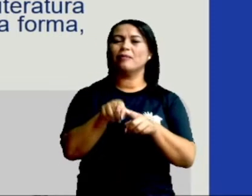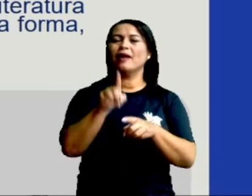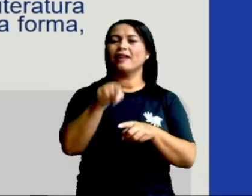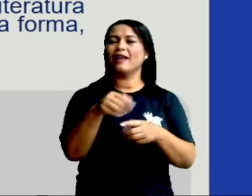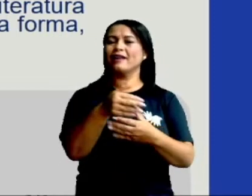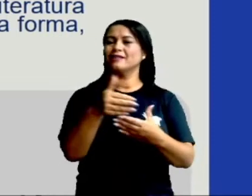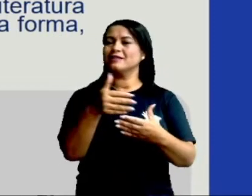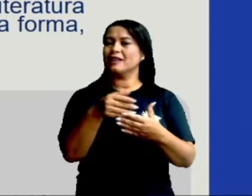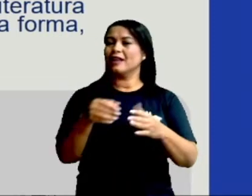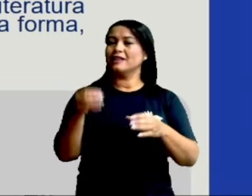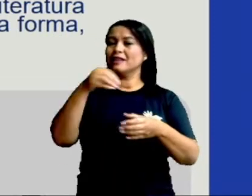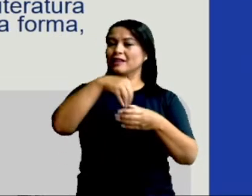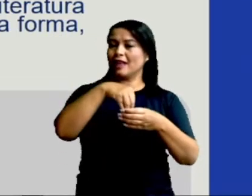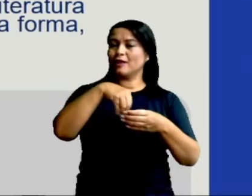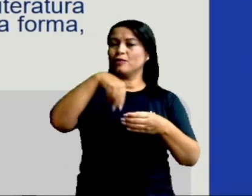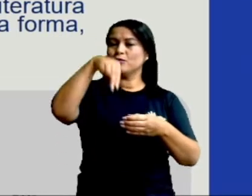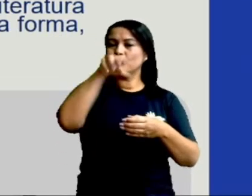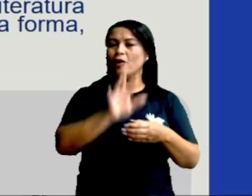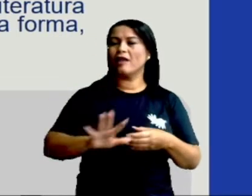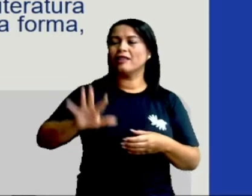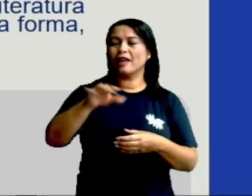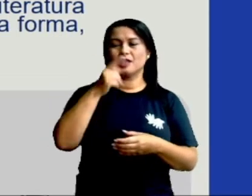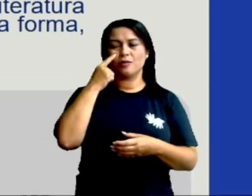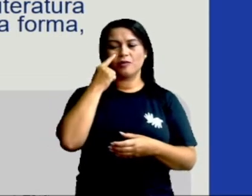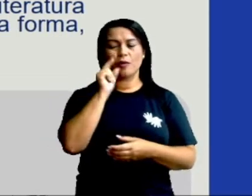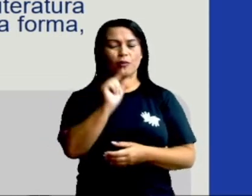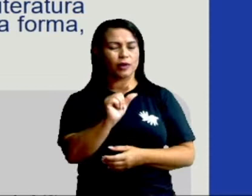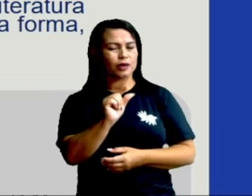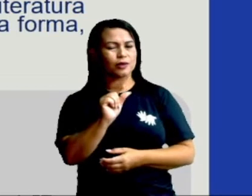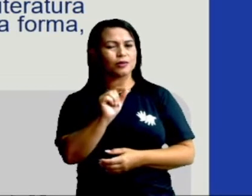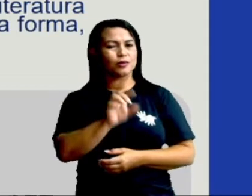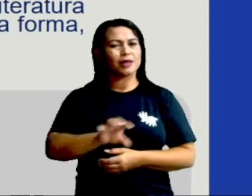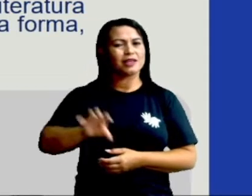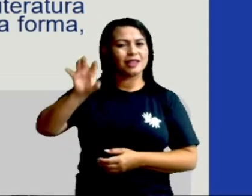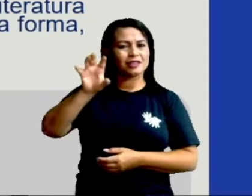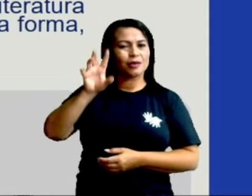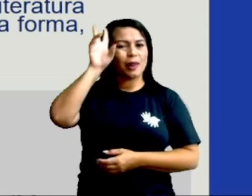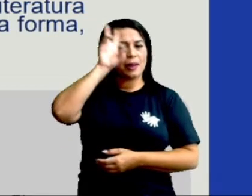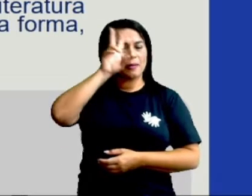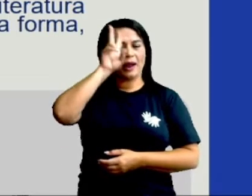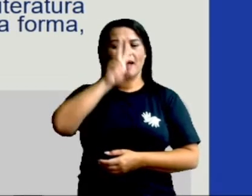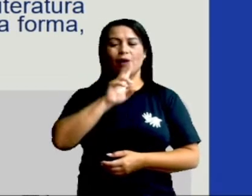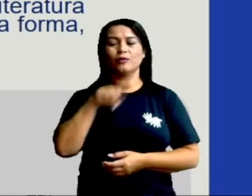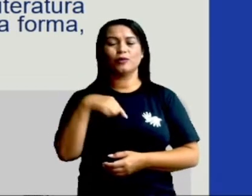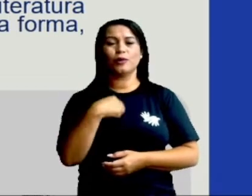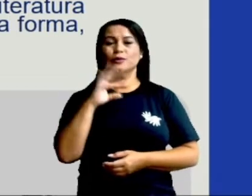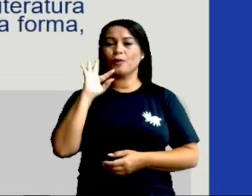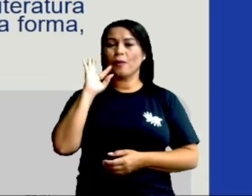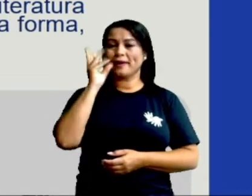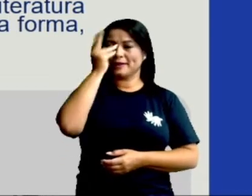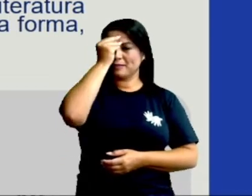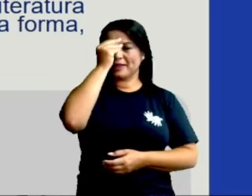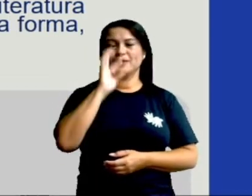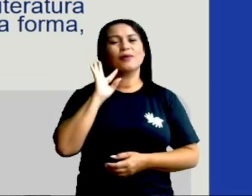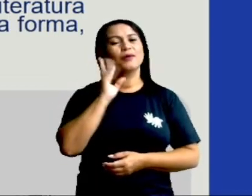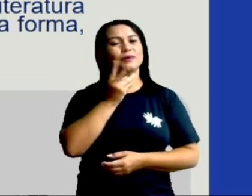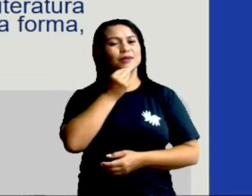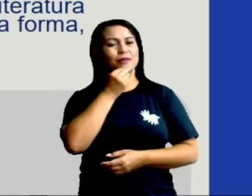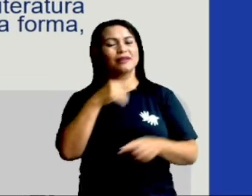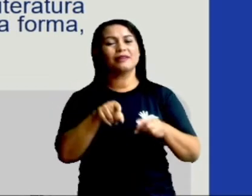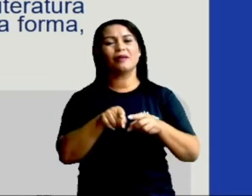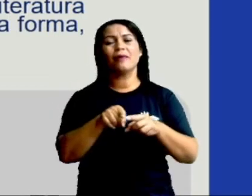dentro da região Nordeste Então vamos ouvir um pouquinho sobre essa região e quer lembrar o nosso conhecimento dela